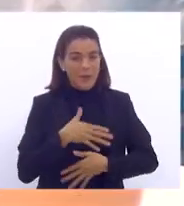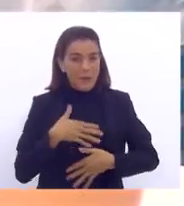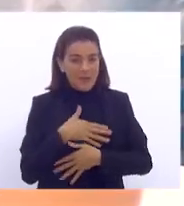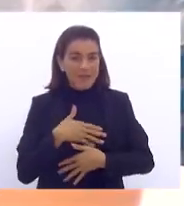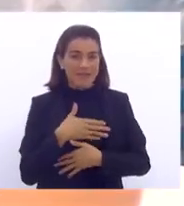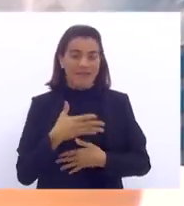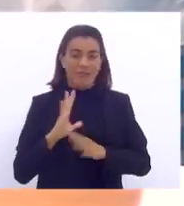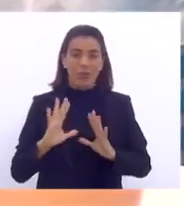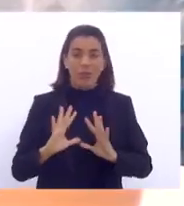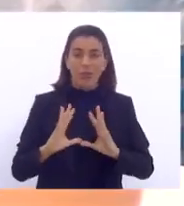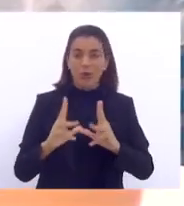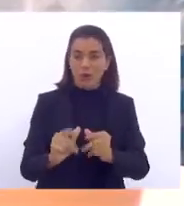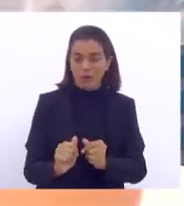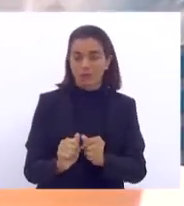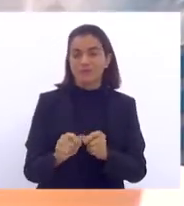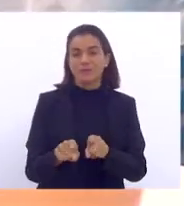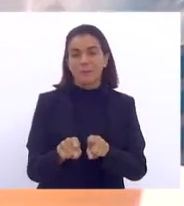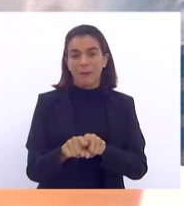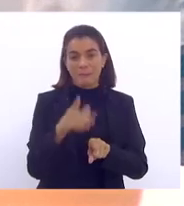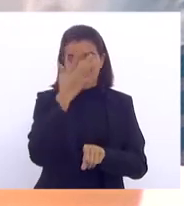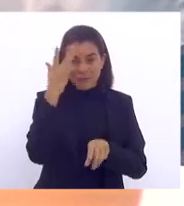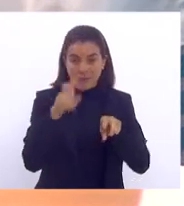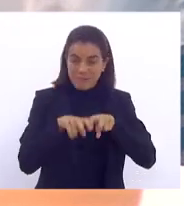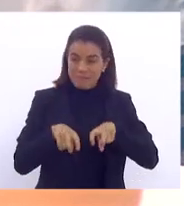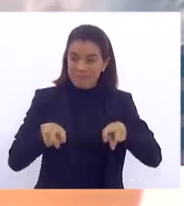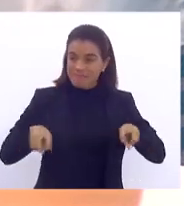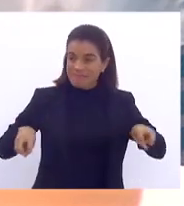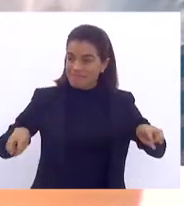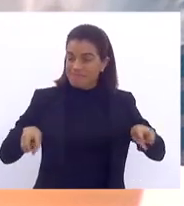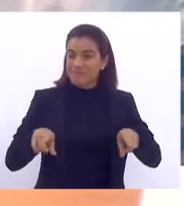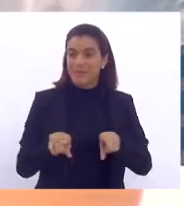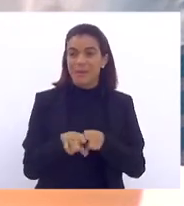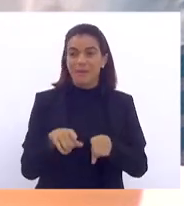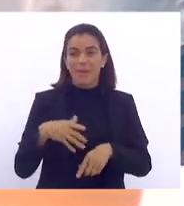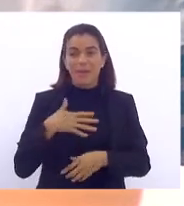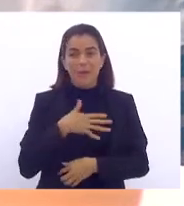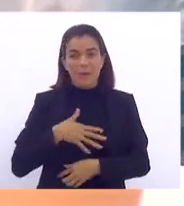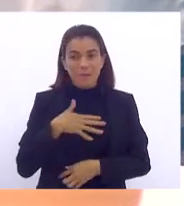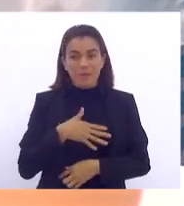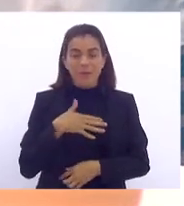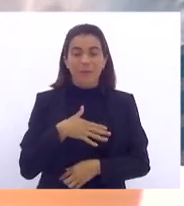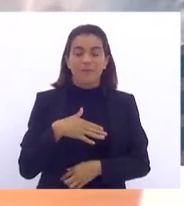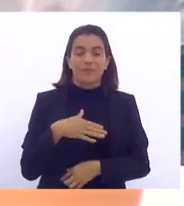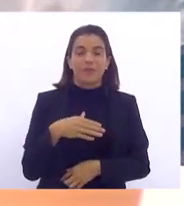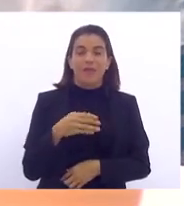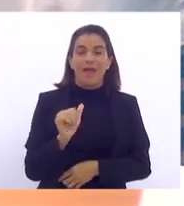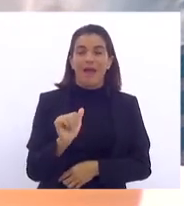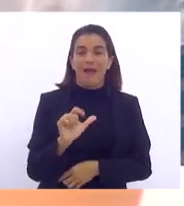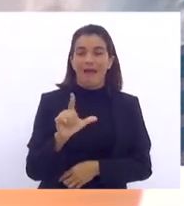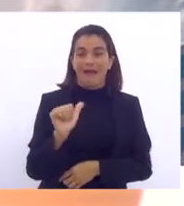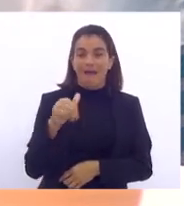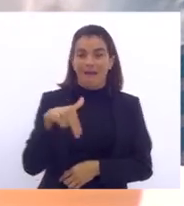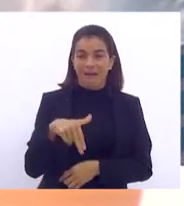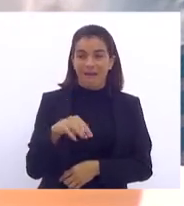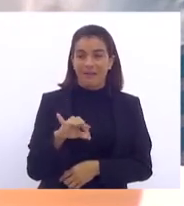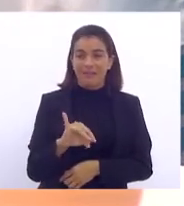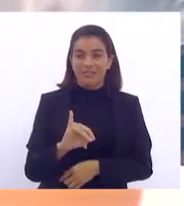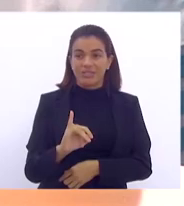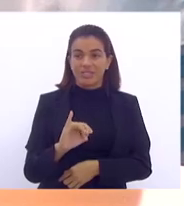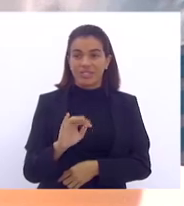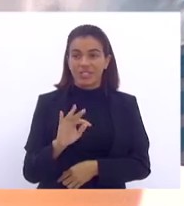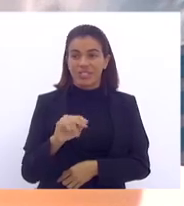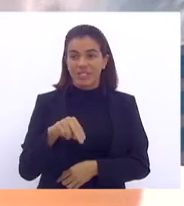palestrantes né quem tá compondo a mesa aqui cumprimentar meu querido amigo Dr alante Tonelli até agora